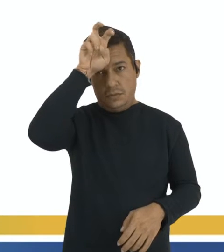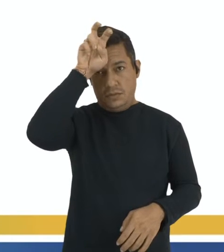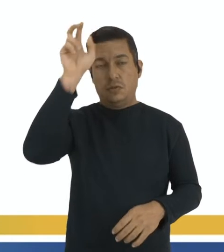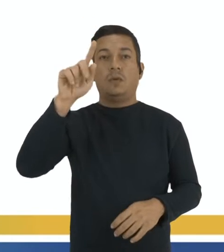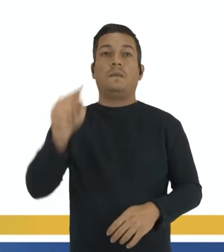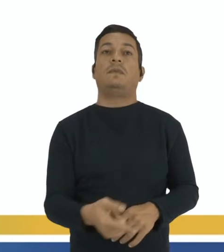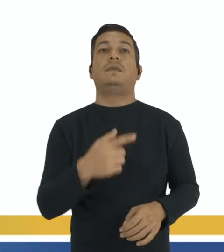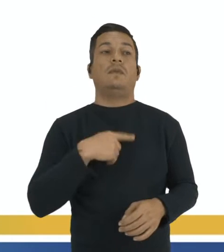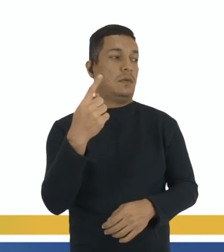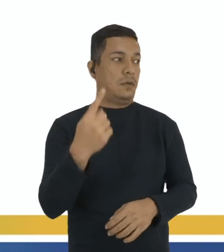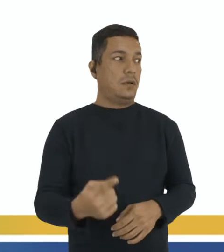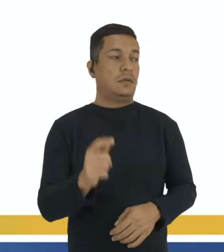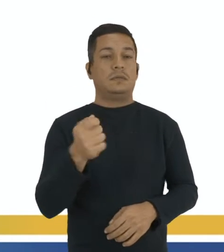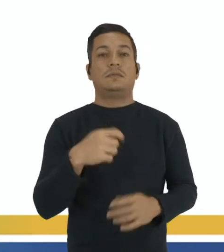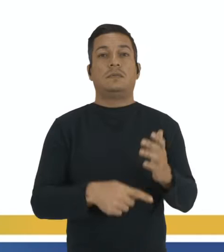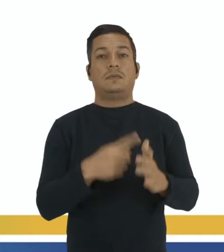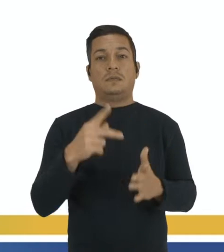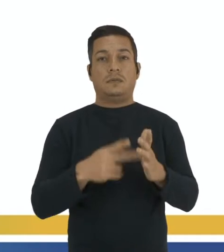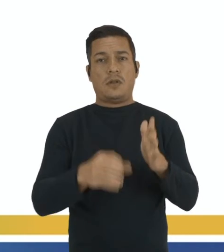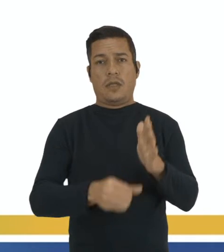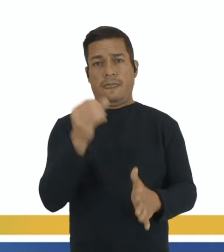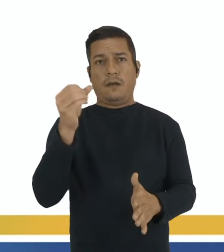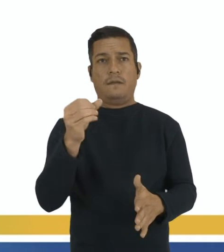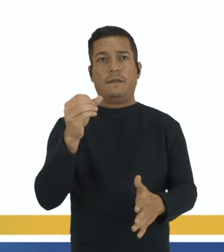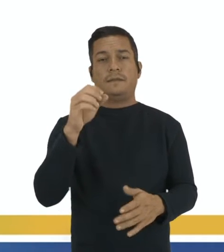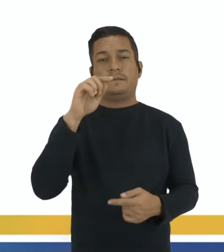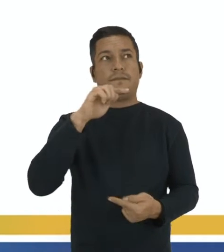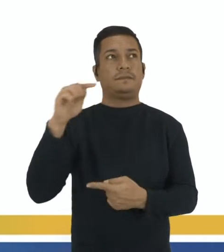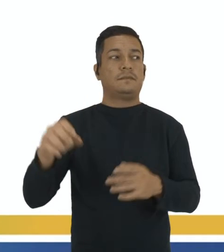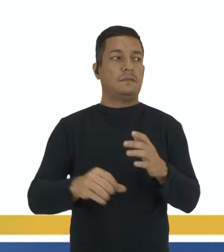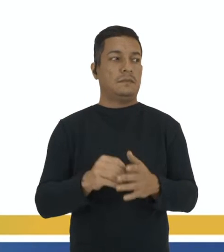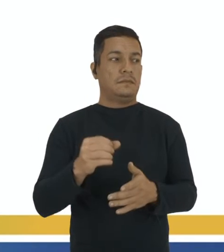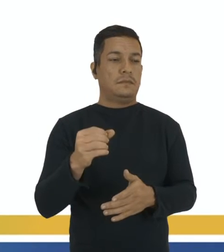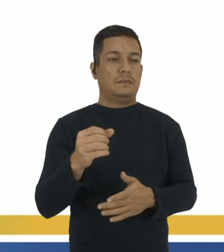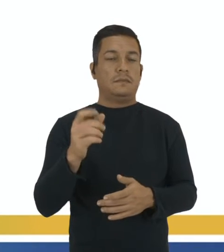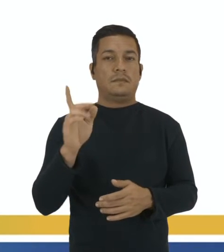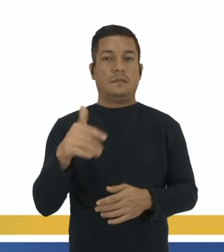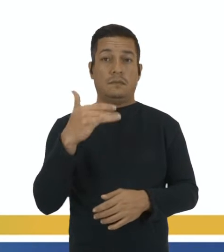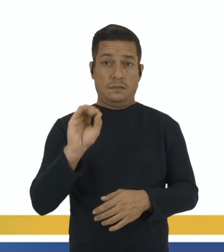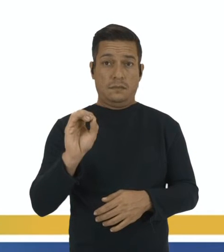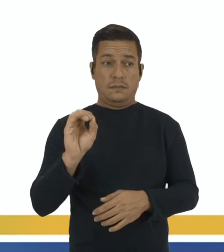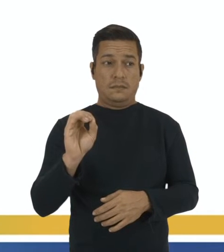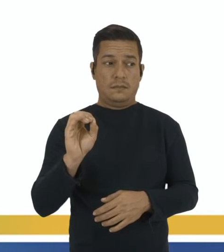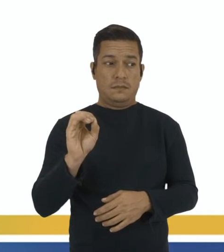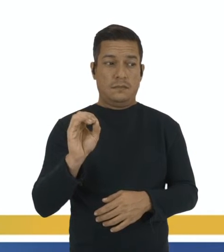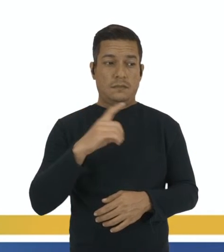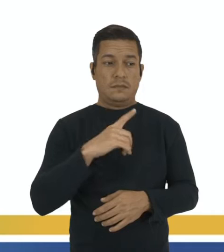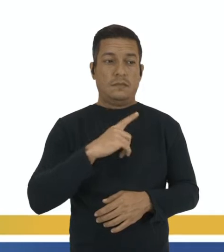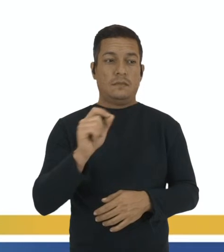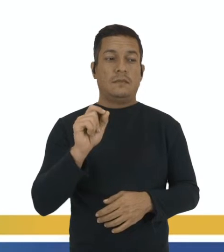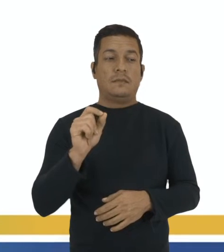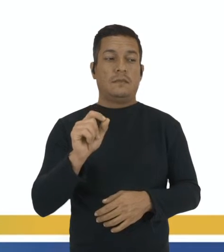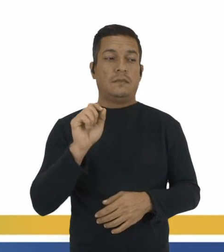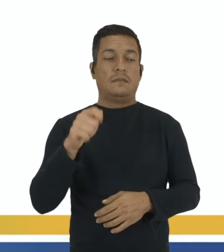símbolo ele se repetia no máximo 9 vezes. Por exemplo, 9 bastões, 9 unidades. Já para o 10, nós tínhamos um símbolo